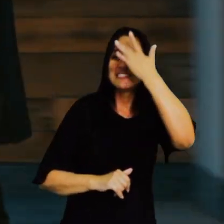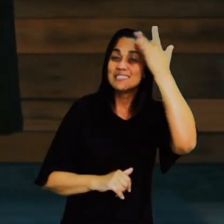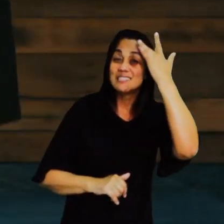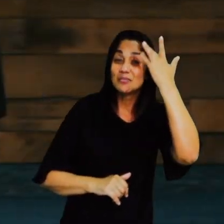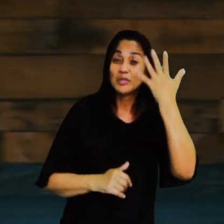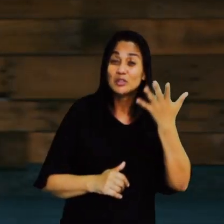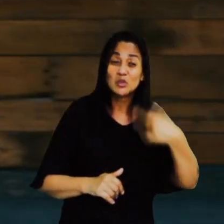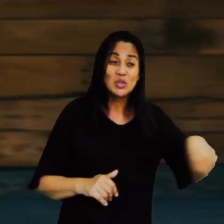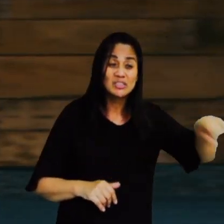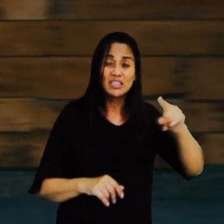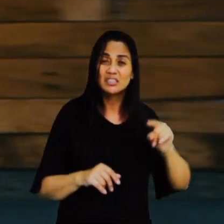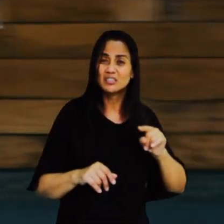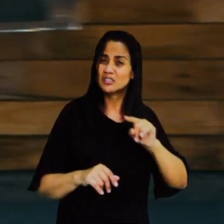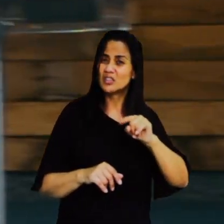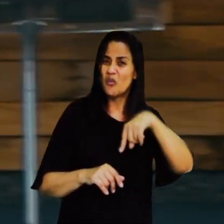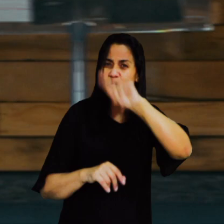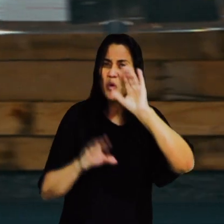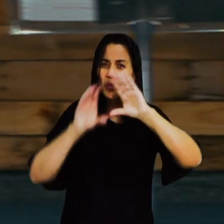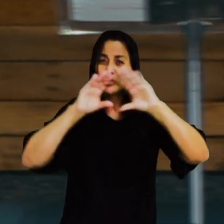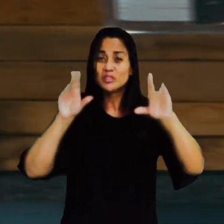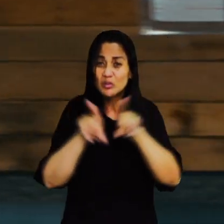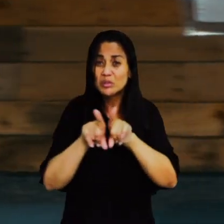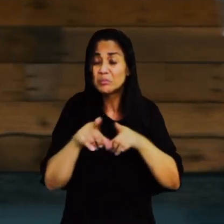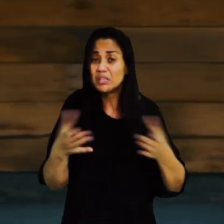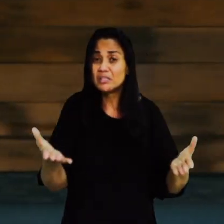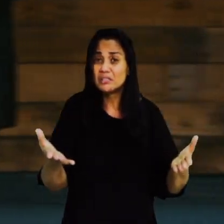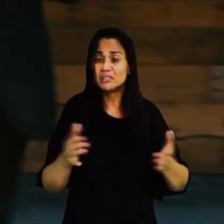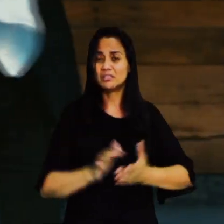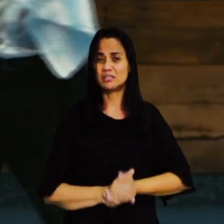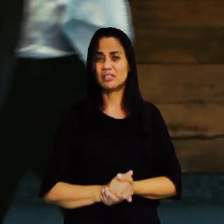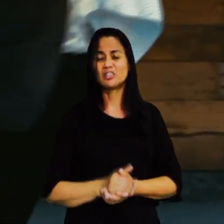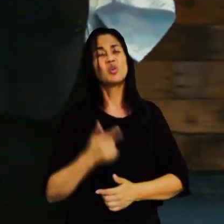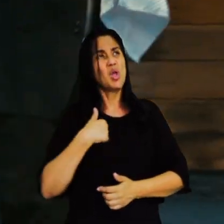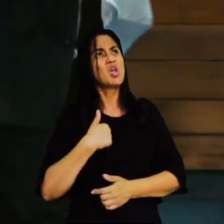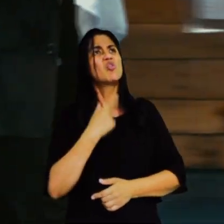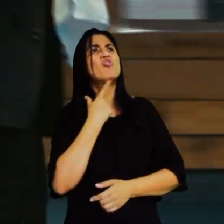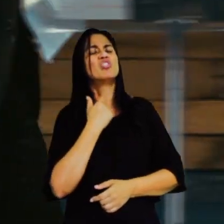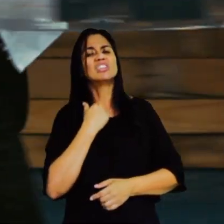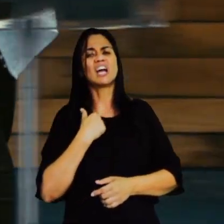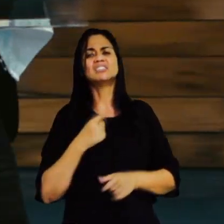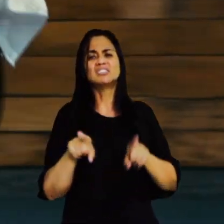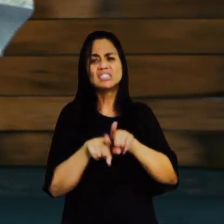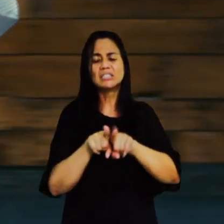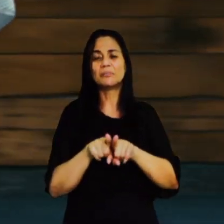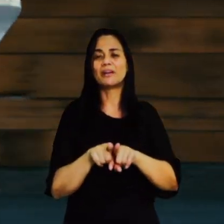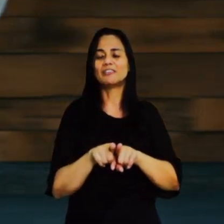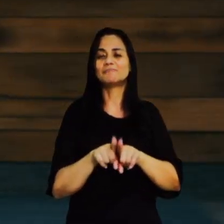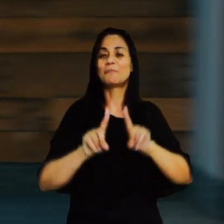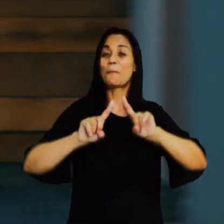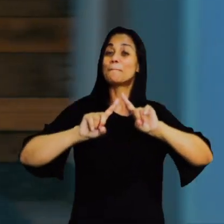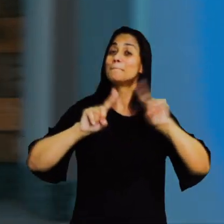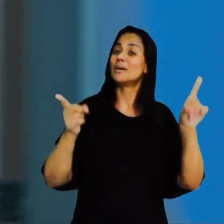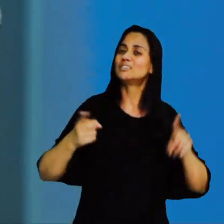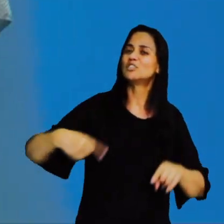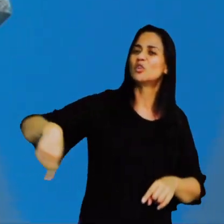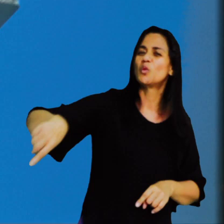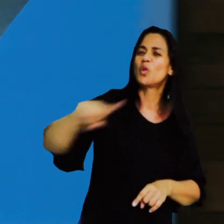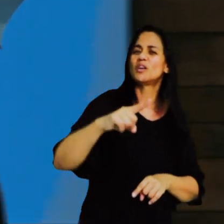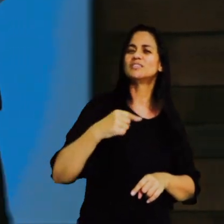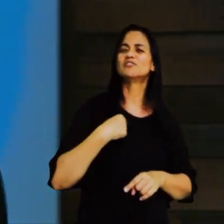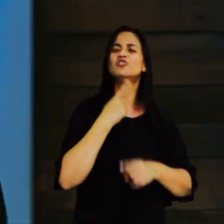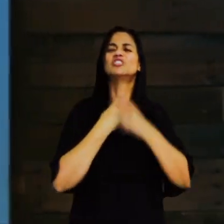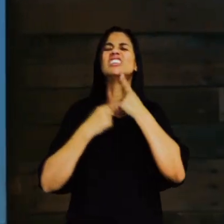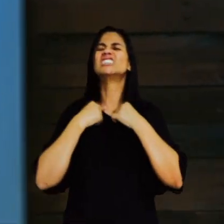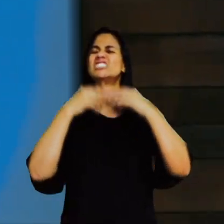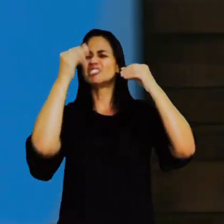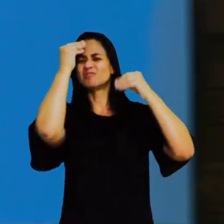não vai para o céu também? Estou com vontade também. Você sabe qual que é o problema? É que todos nós pensamos em desistir, pensamos nessas coisas, mas